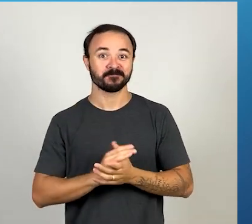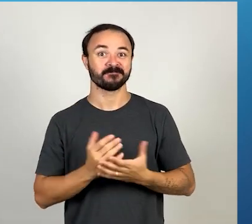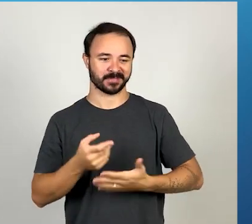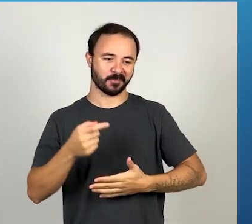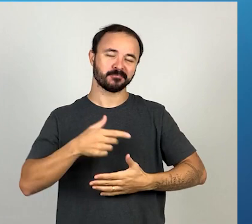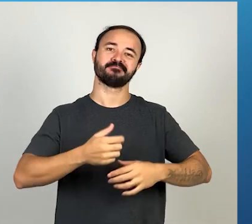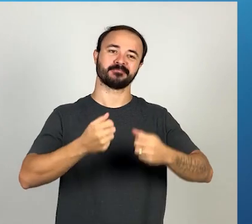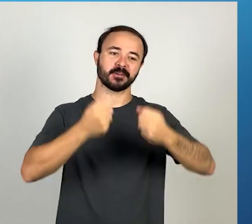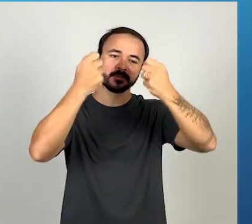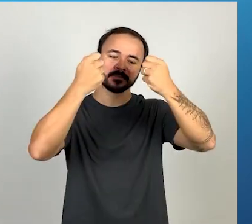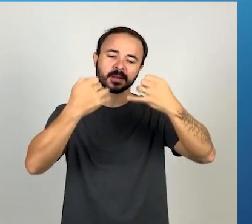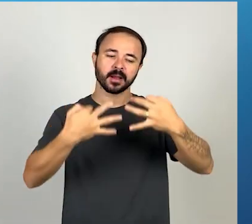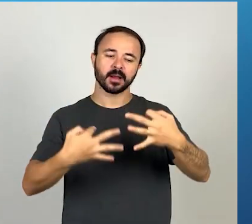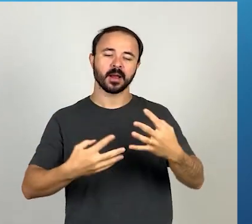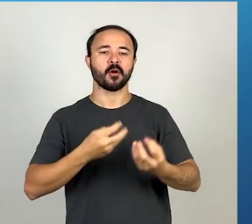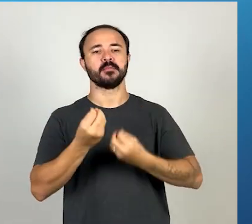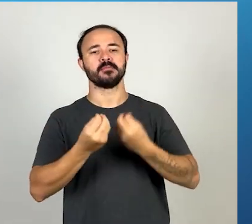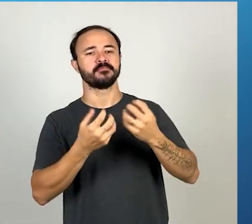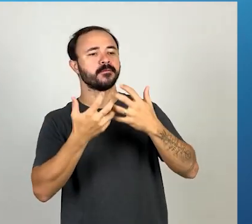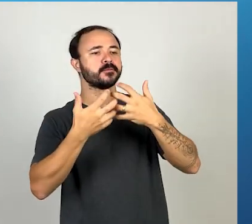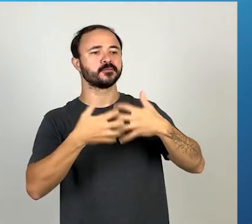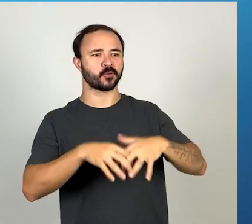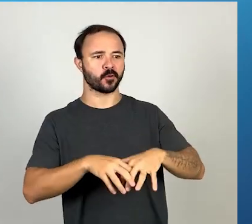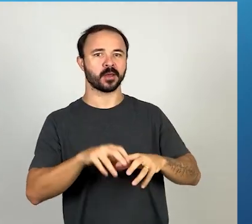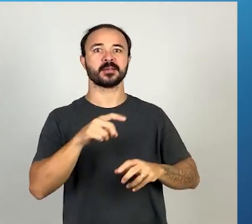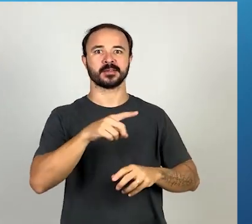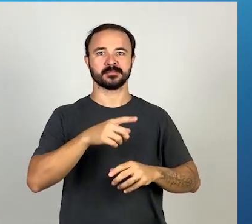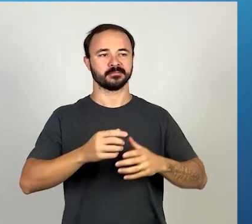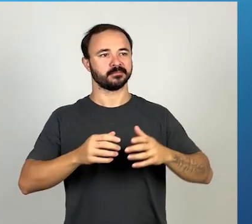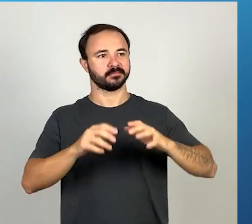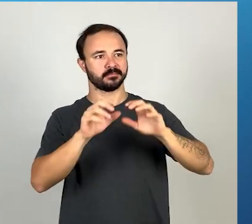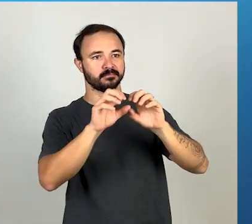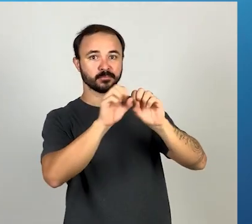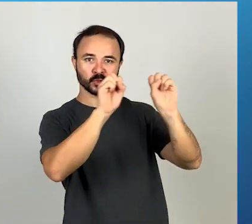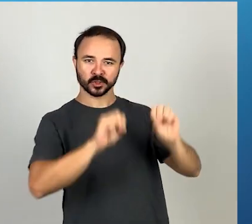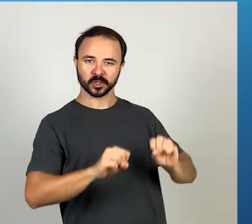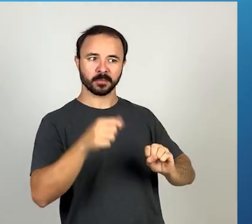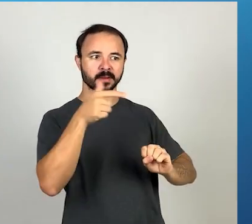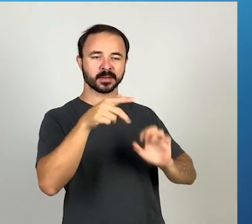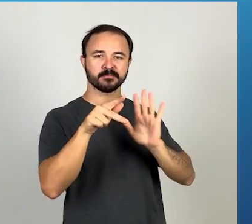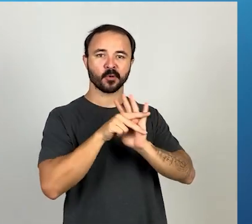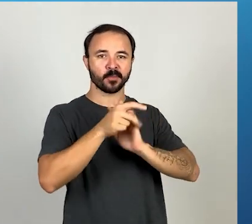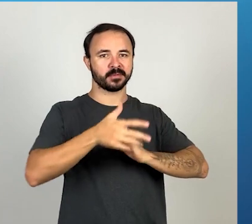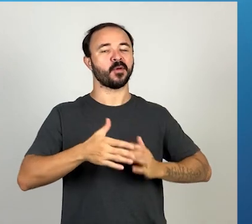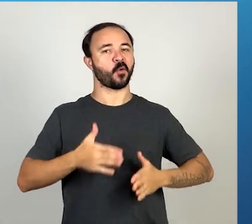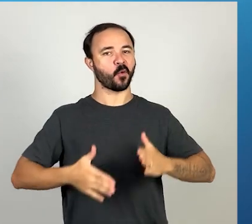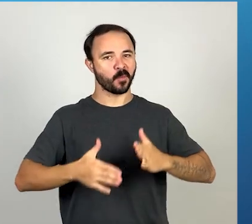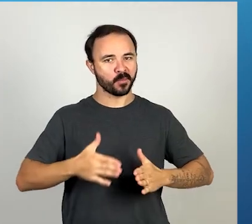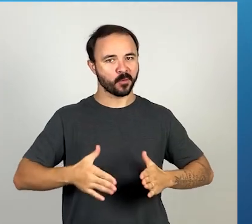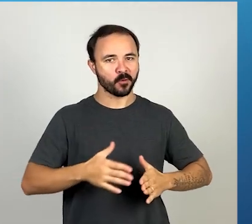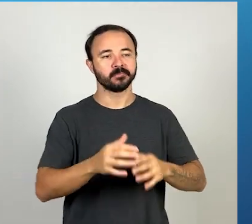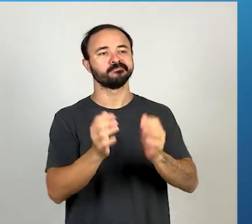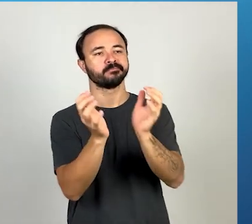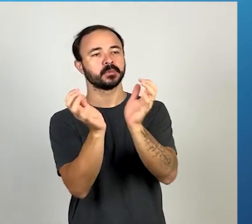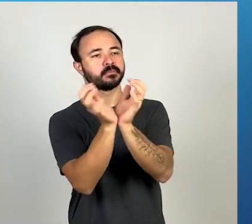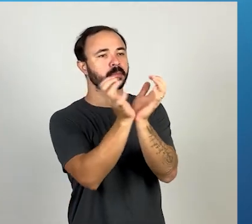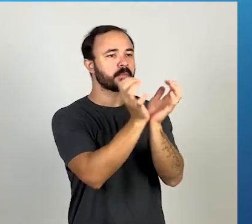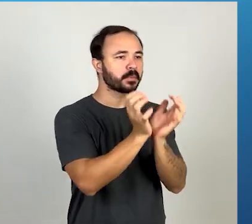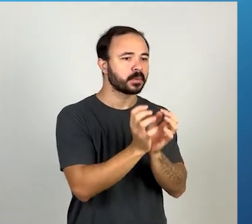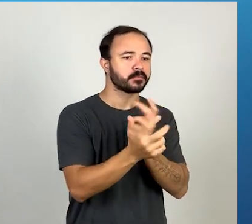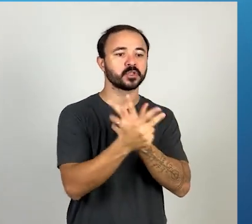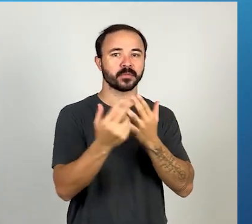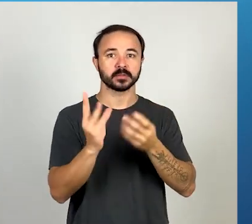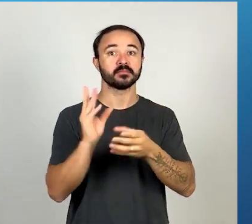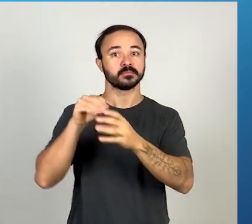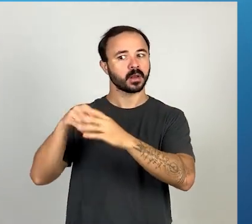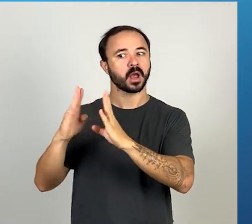as funcionalidades dessa outra forma de fazer robótica, através de outros kits que também podem ser